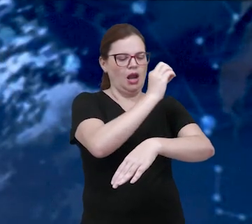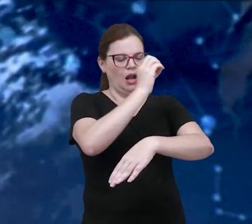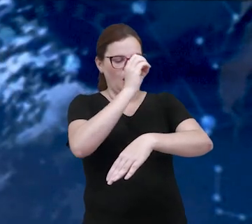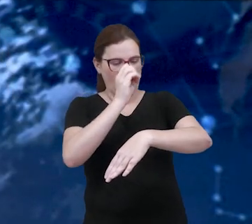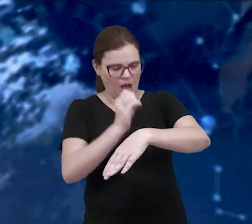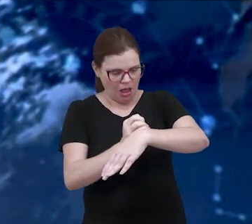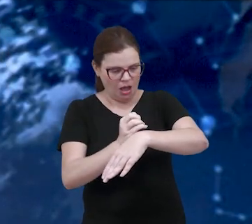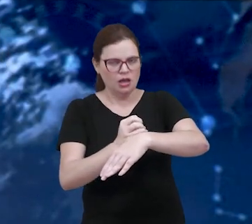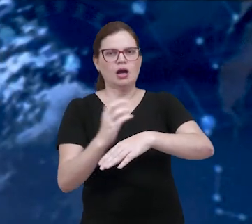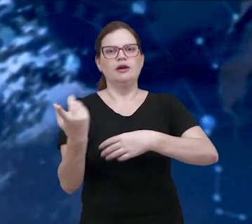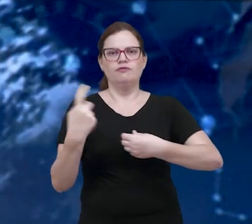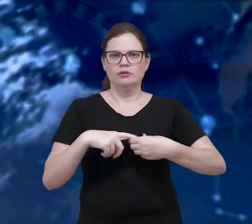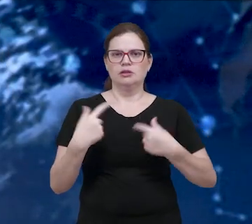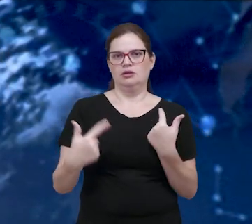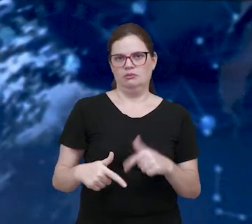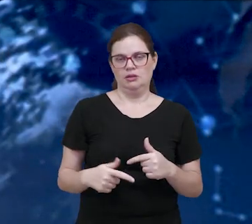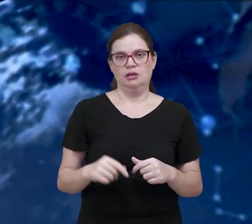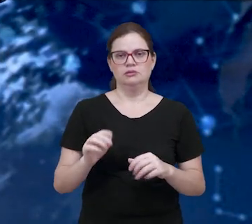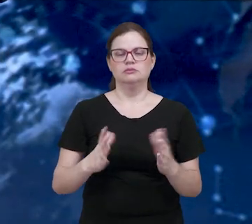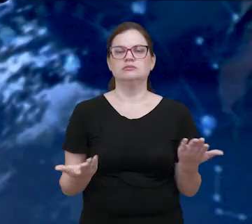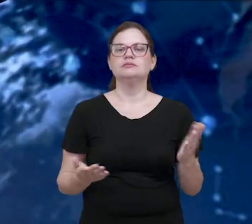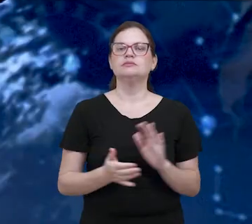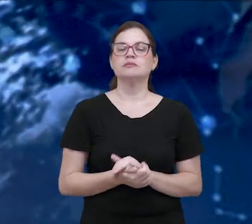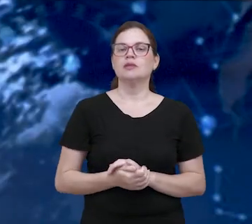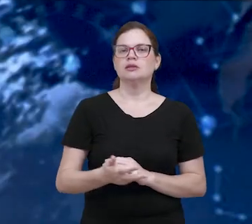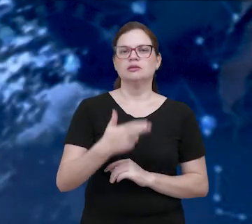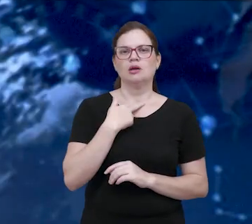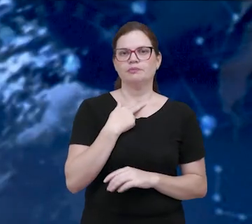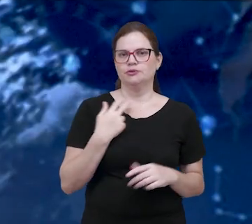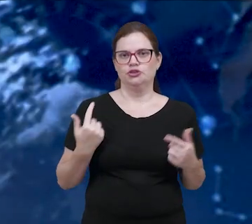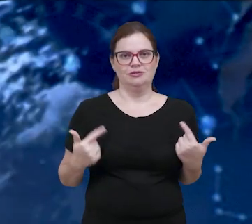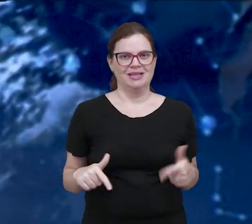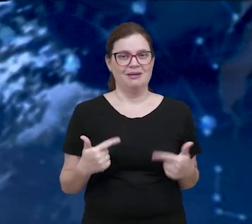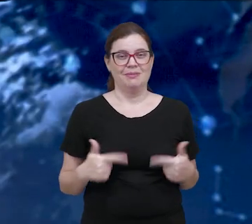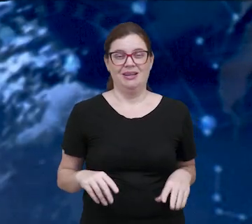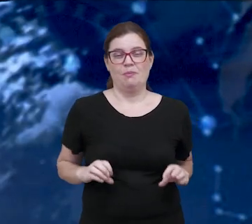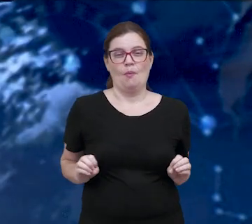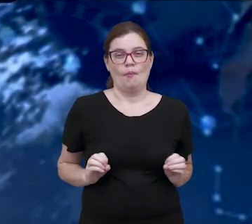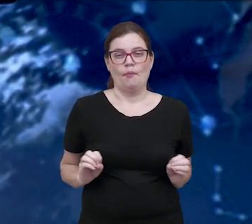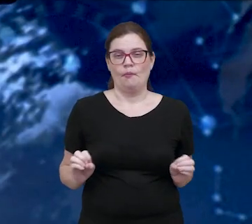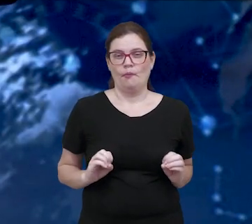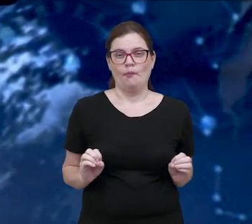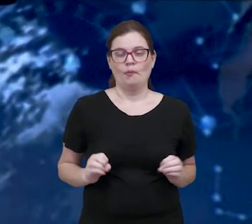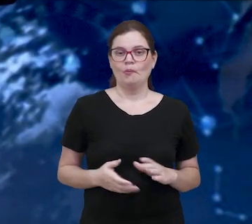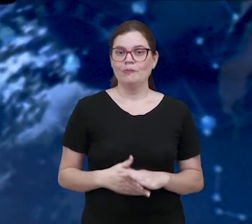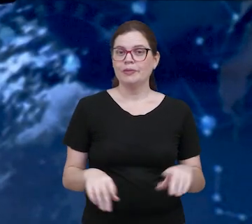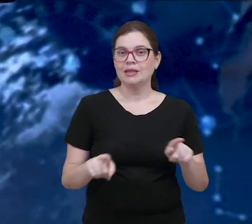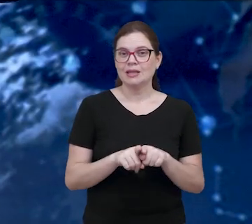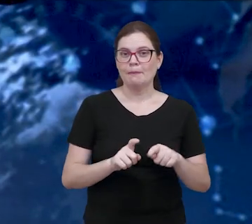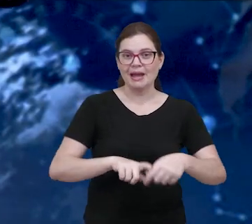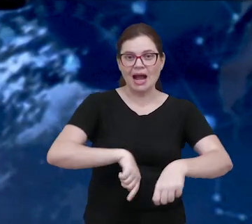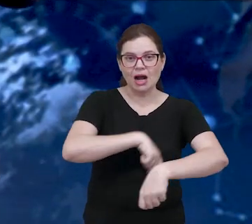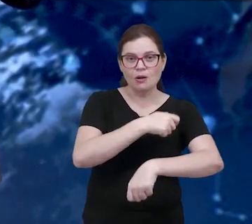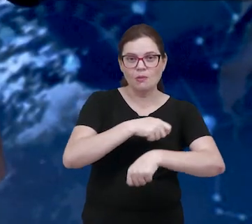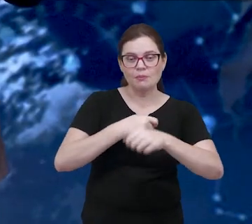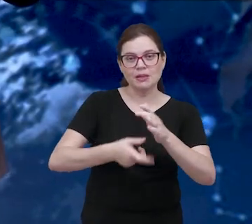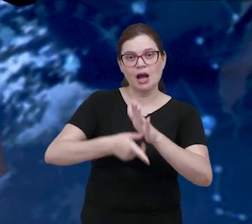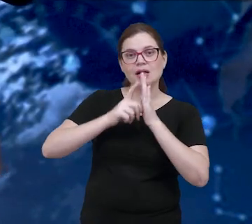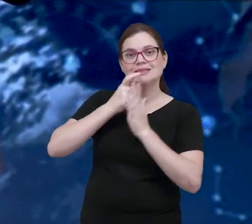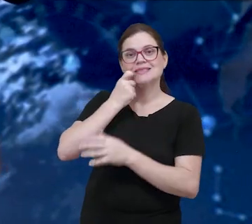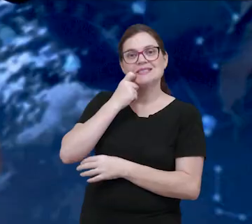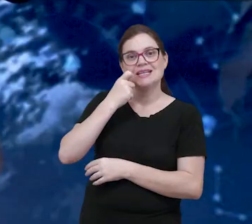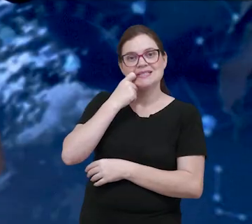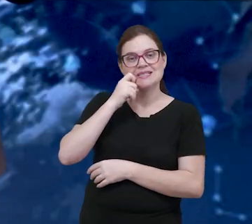o trabalho, não se fazia nenhum trabalho no sábado judeus, até a comida era preparada um dia